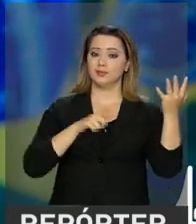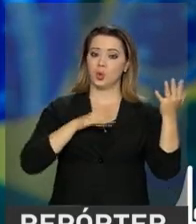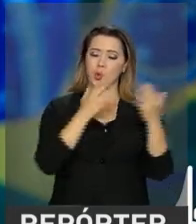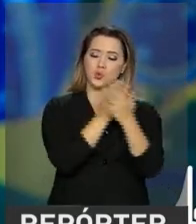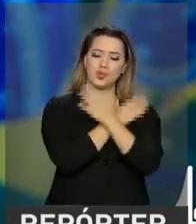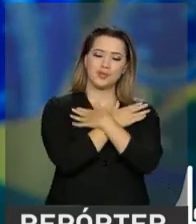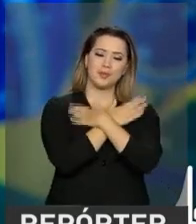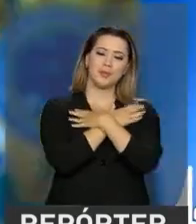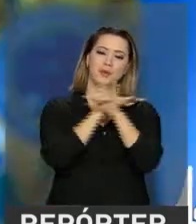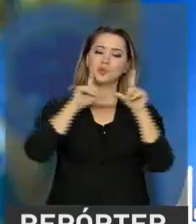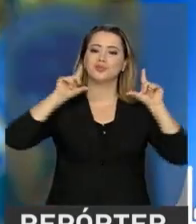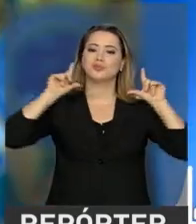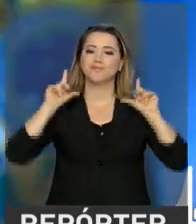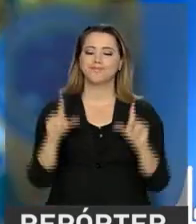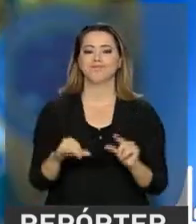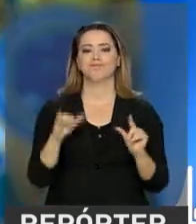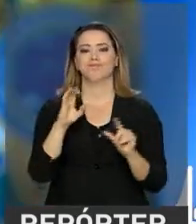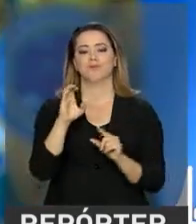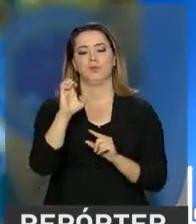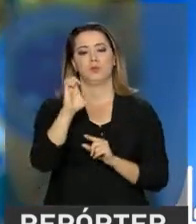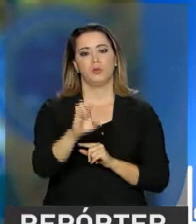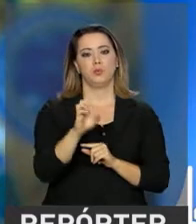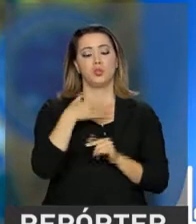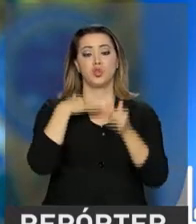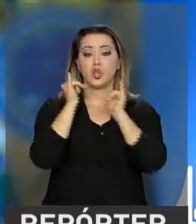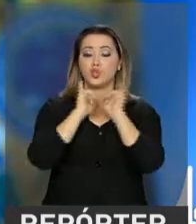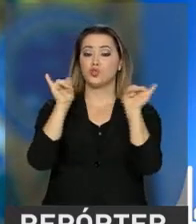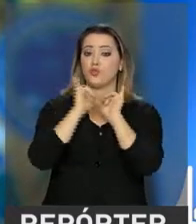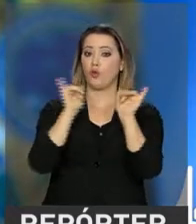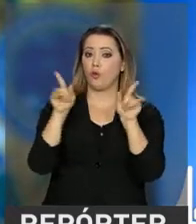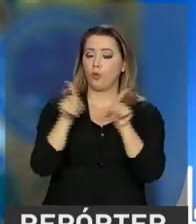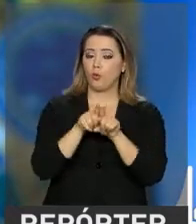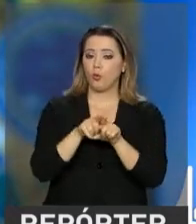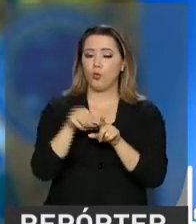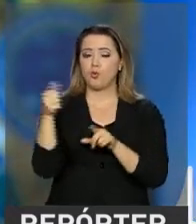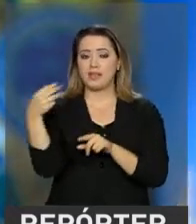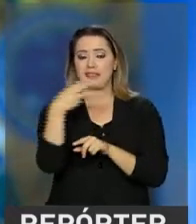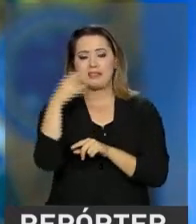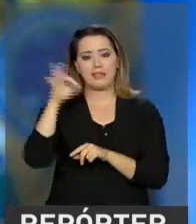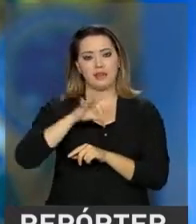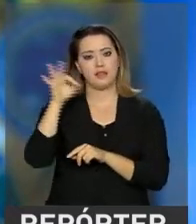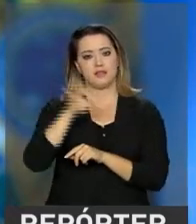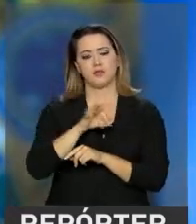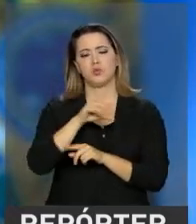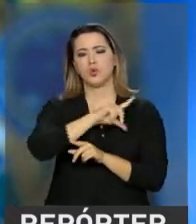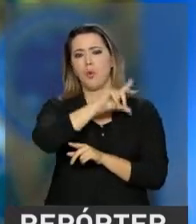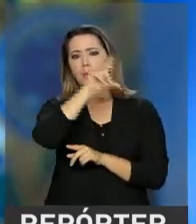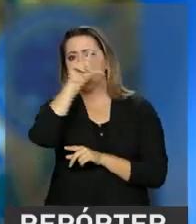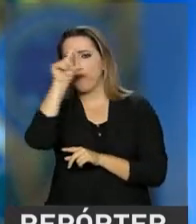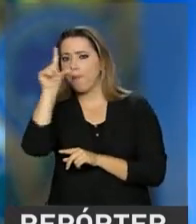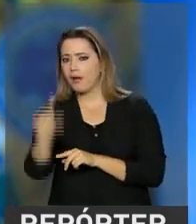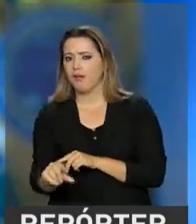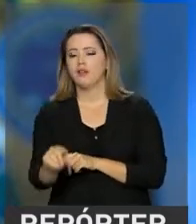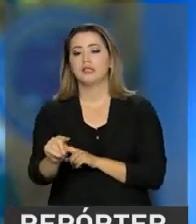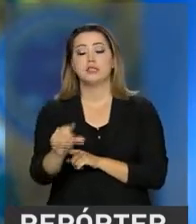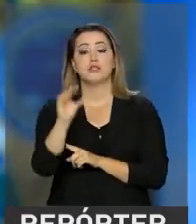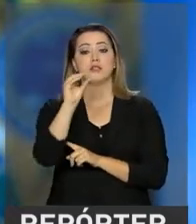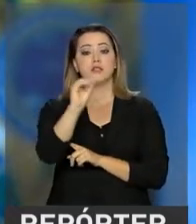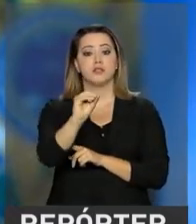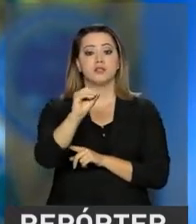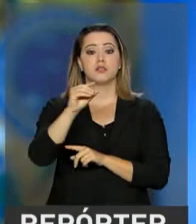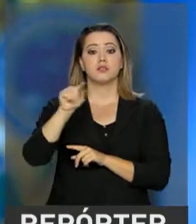desemprego está caindo o ibge divulgou que o índice ficou em 13% uma queda portanto de